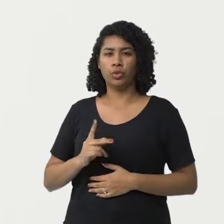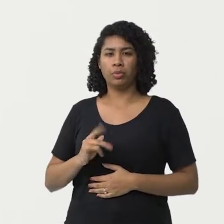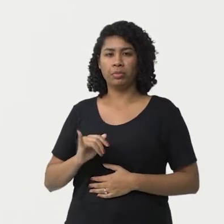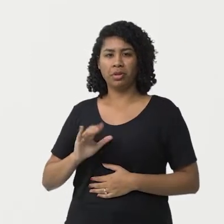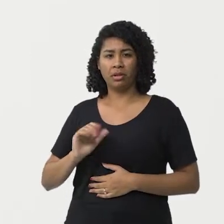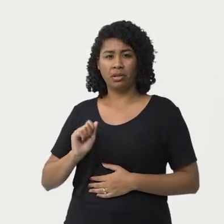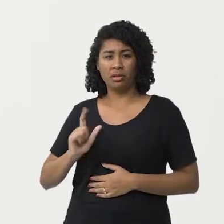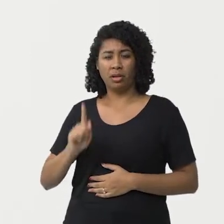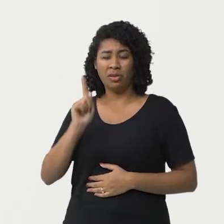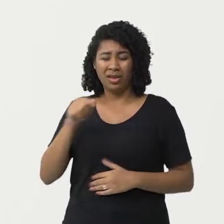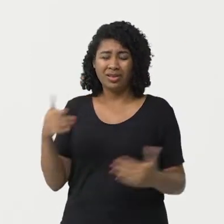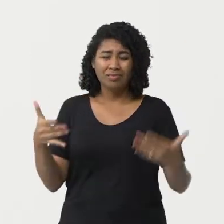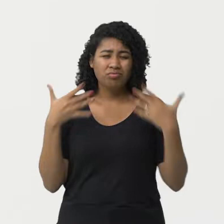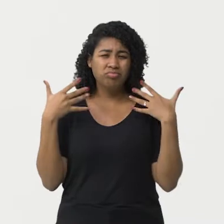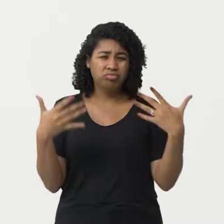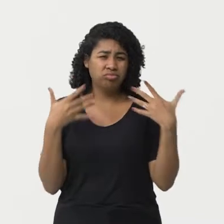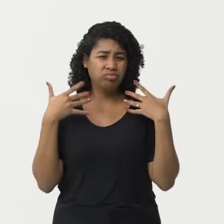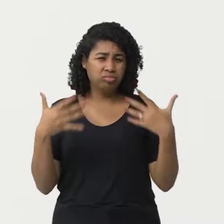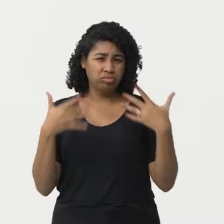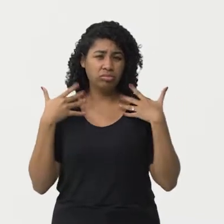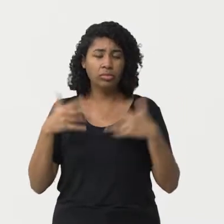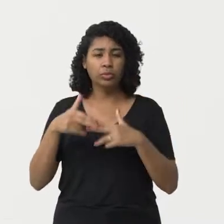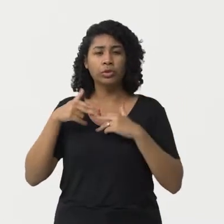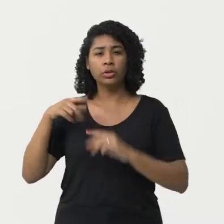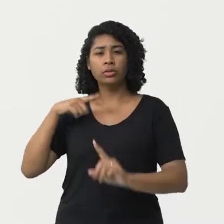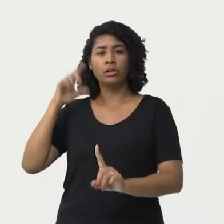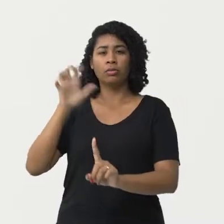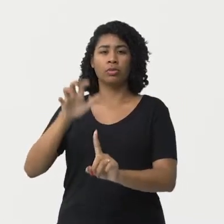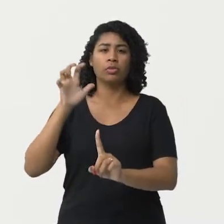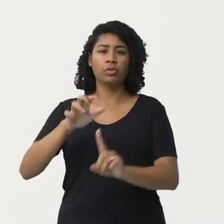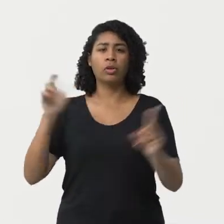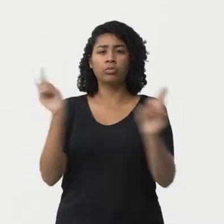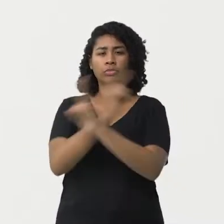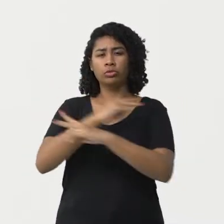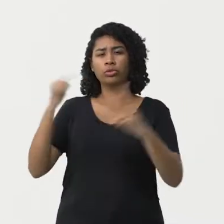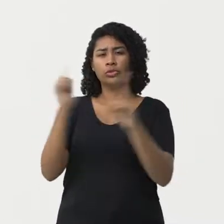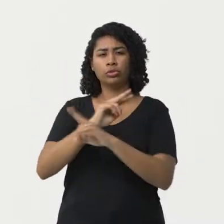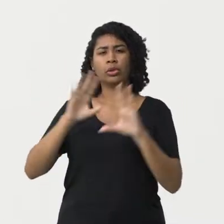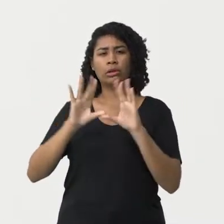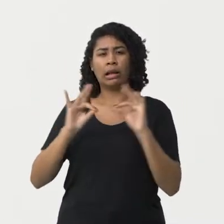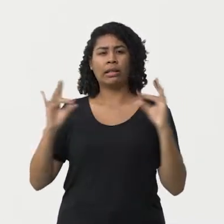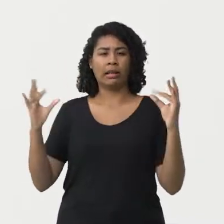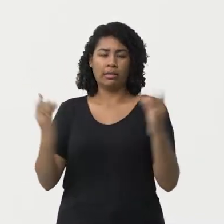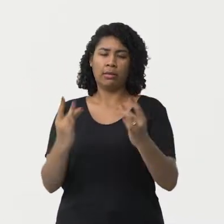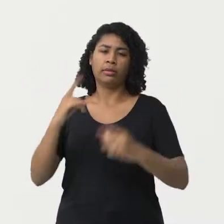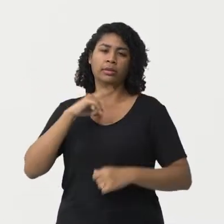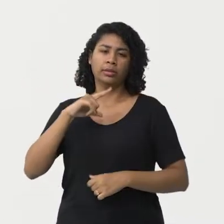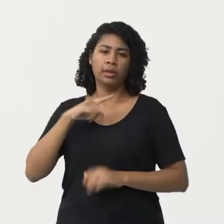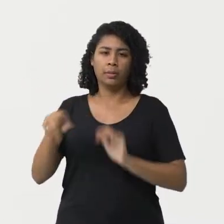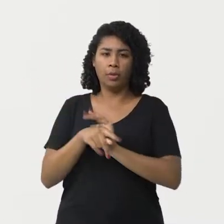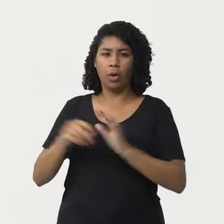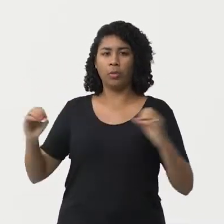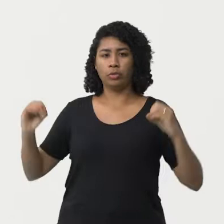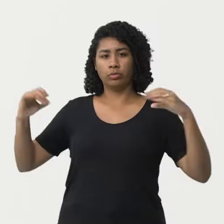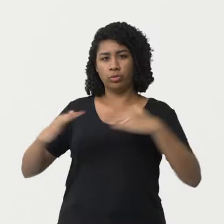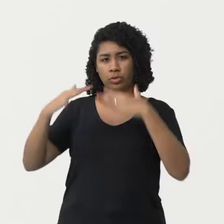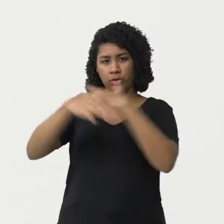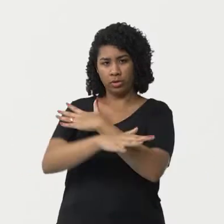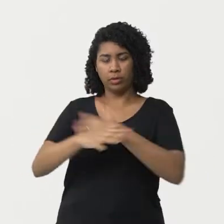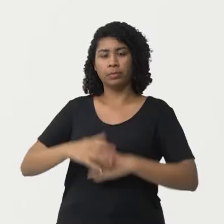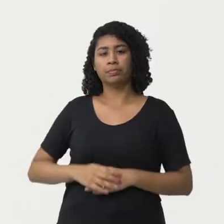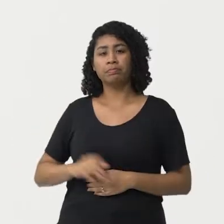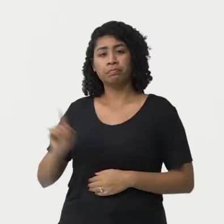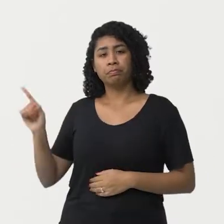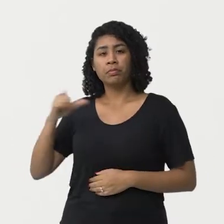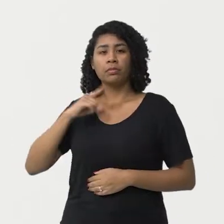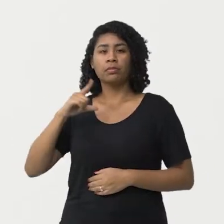altas temperaturas e ela é influenciada pelas massas de ar úmida que vem do nosso Oceano Atlântico. É uma vegetação densa,